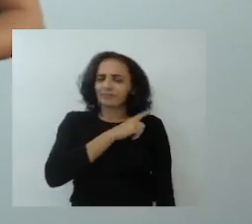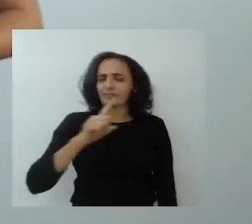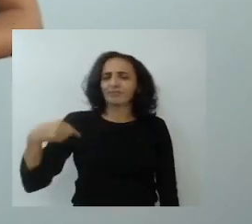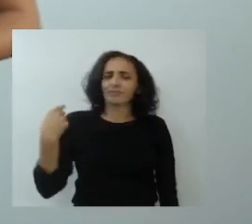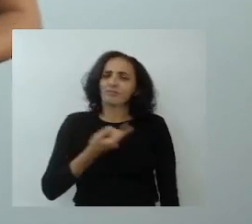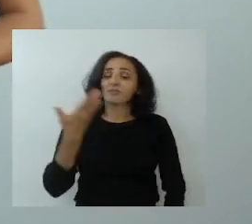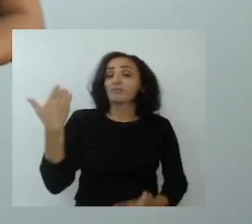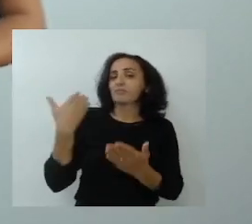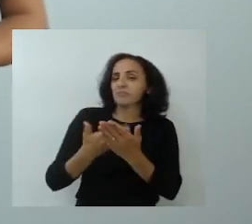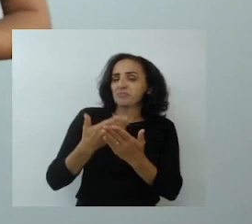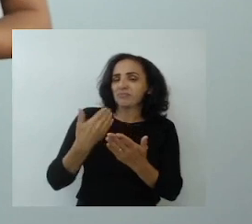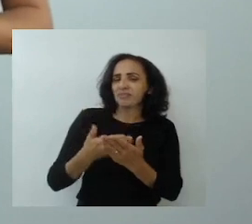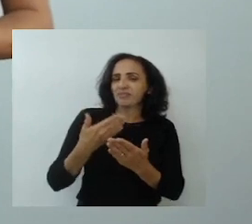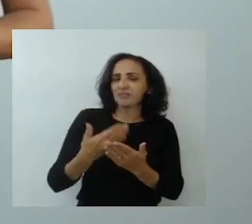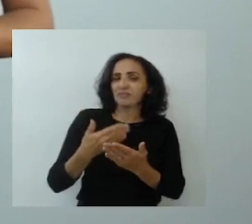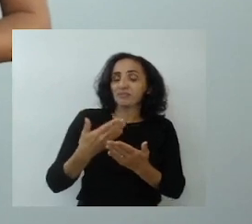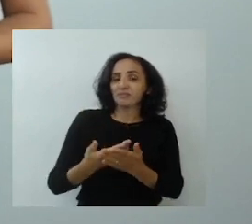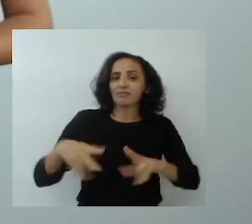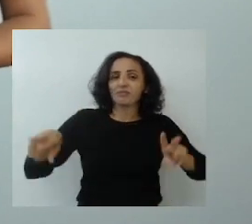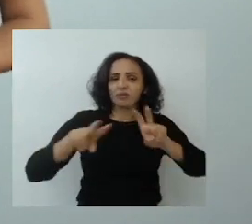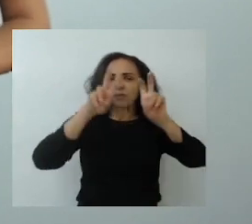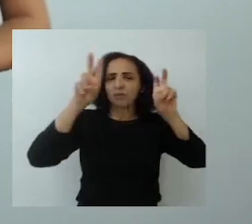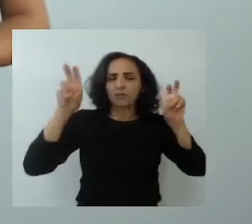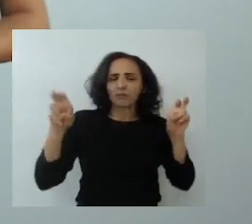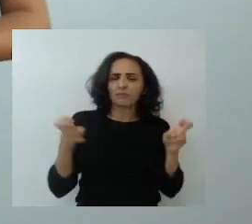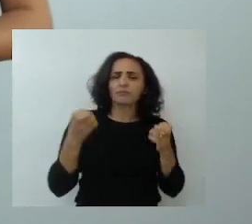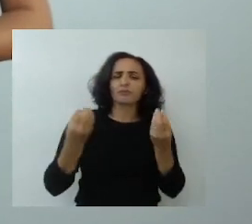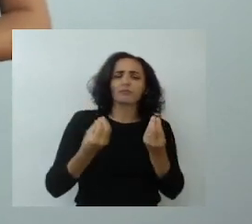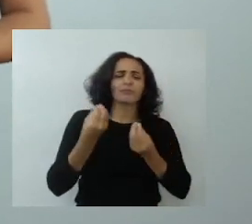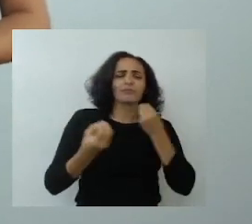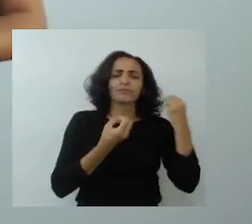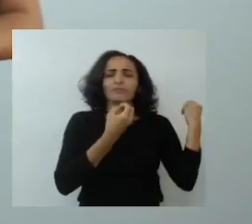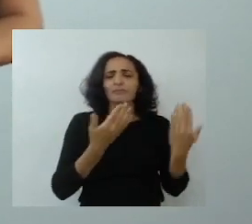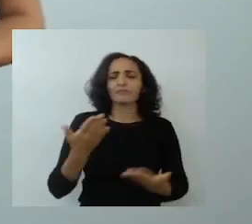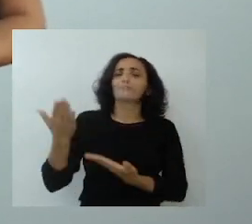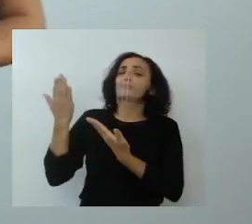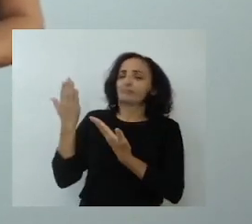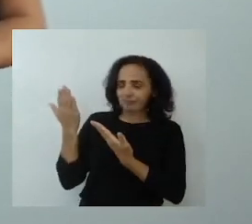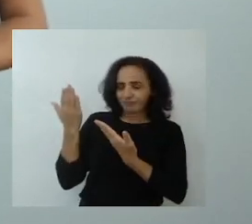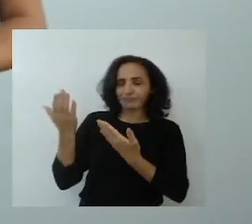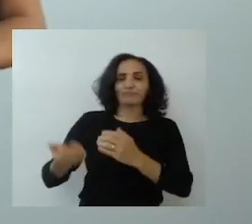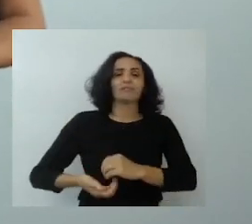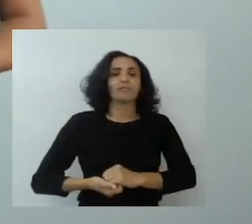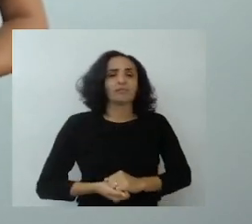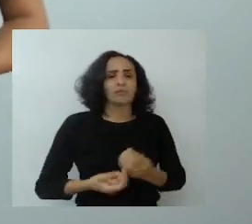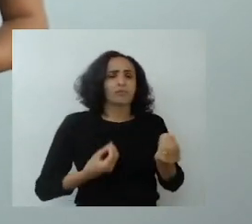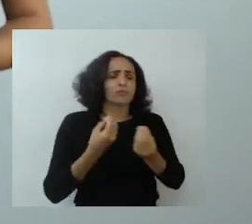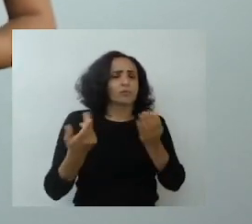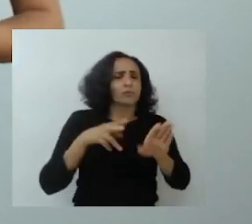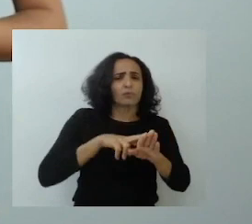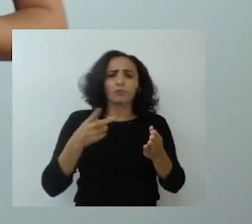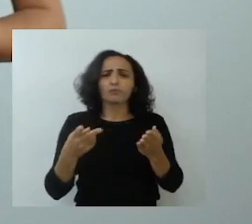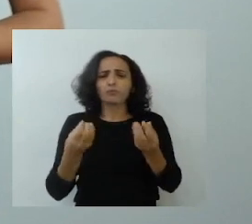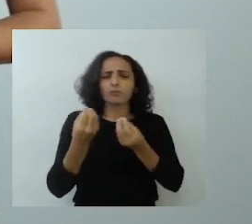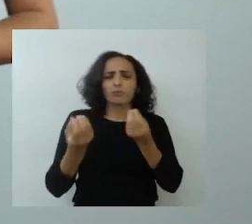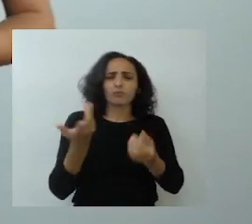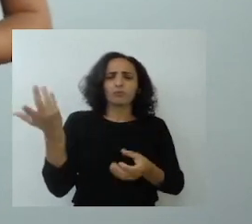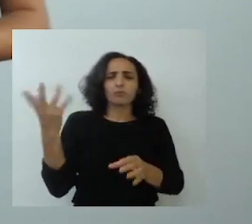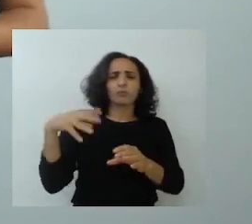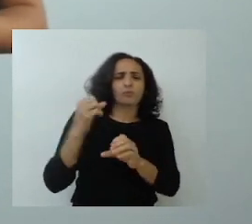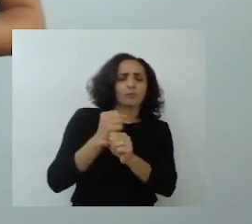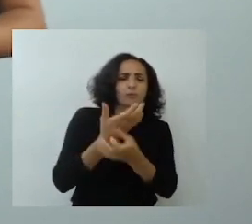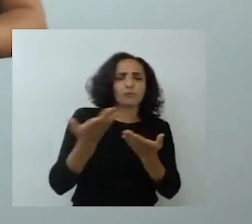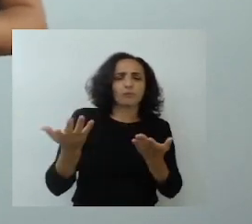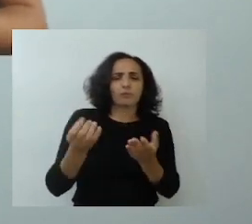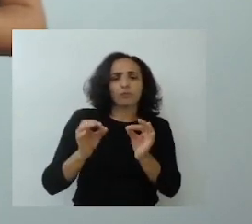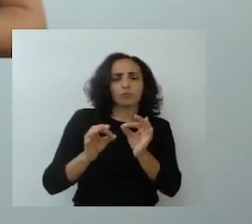vai tratar hoje da função quadrática e suas representações. Função quadrática também é conhecida como